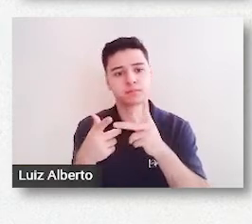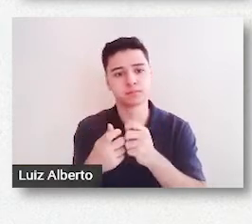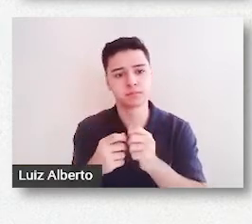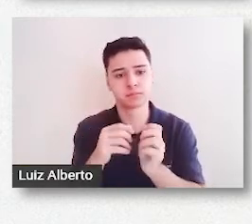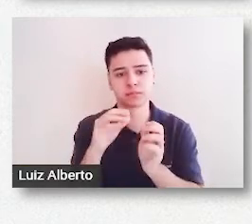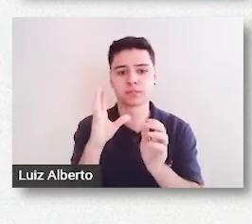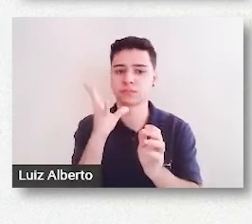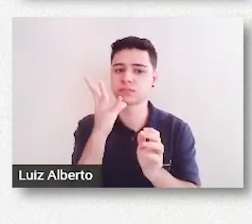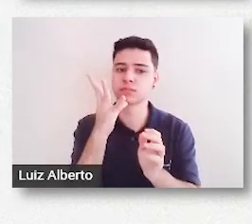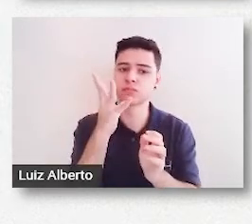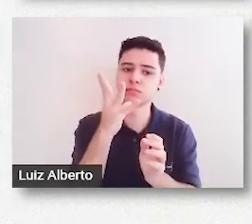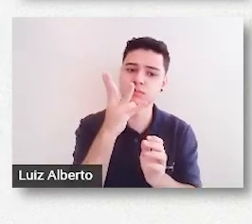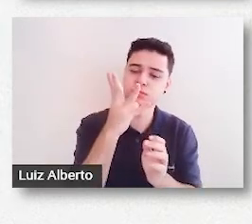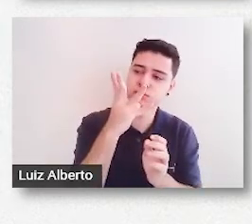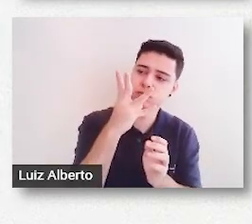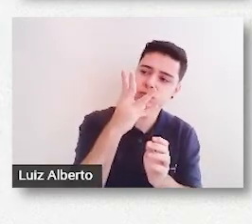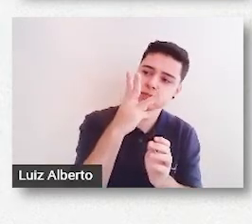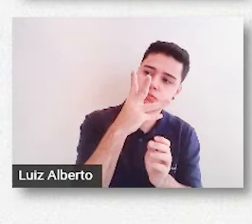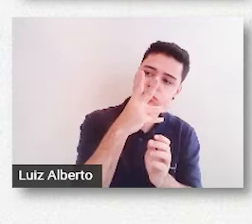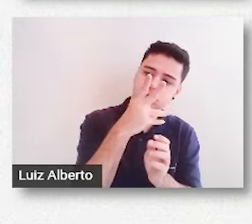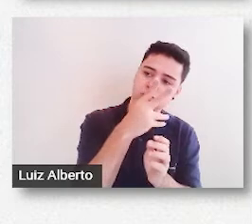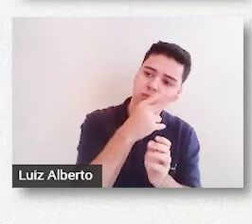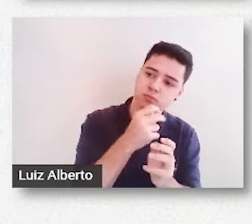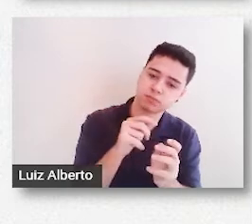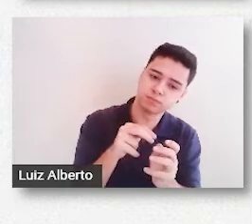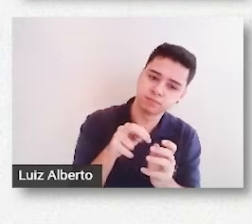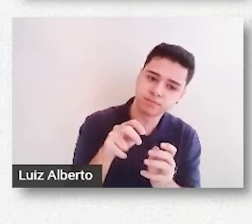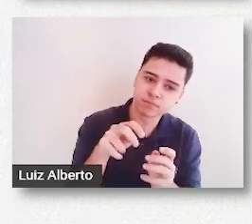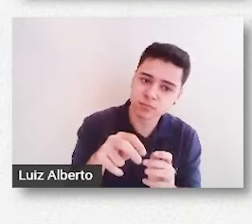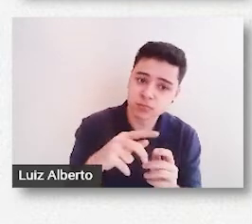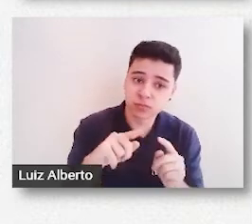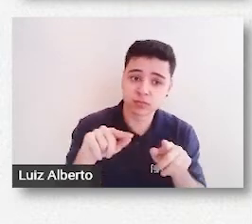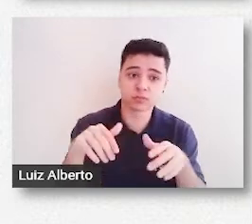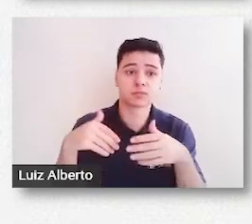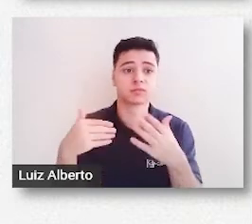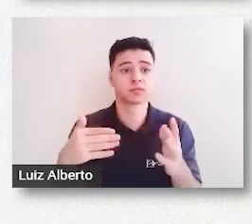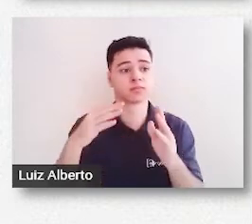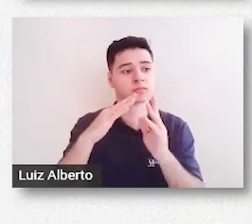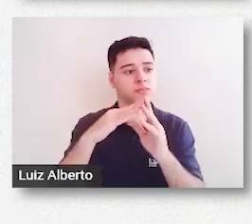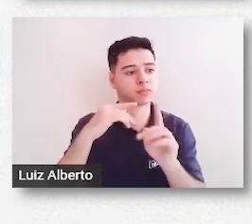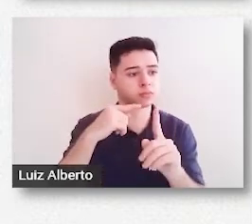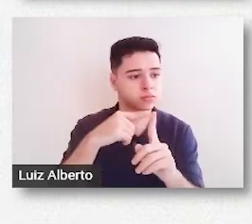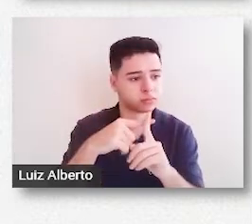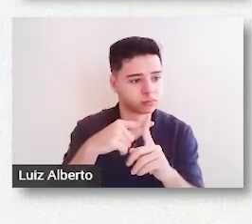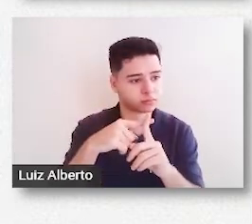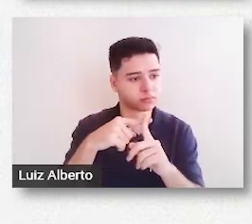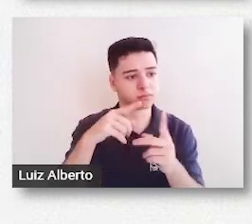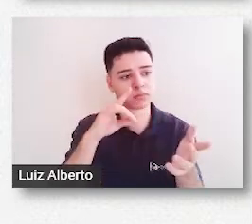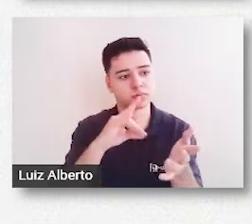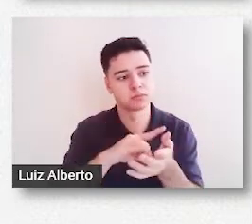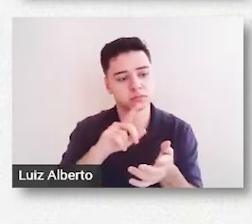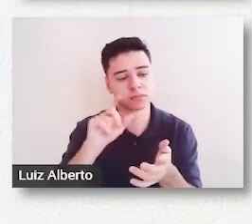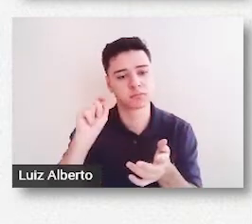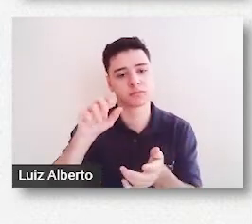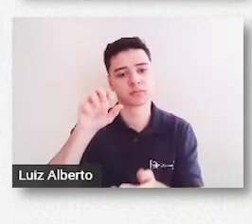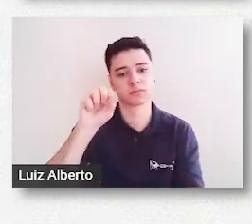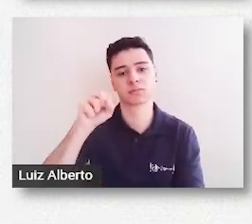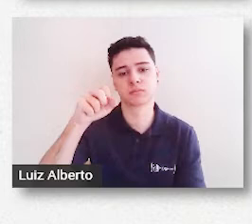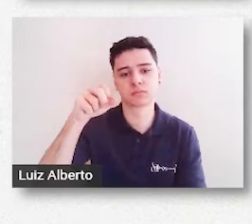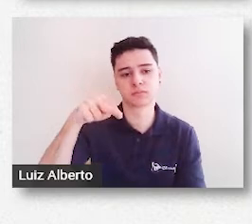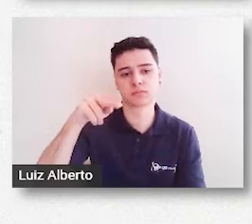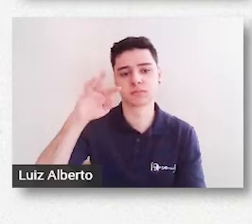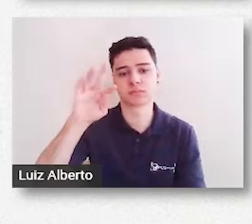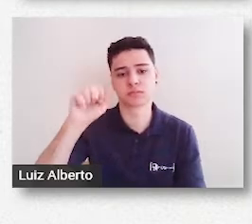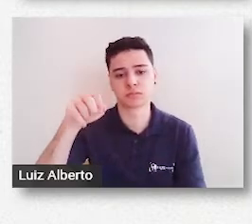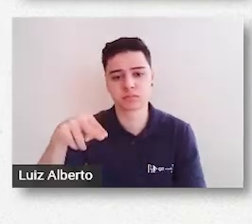longos trajetos de peregrinação, né? Mas aqui essa igreja, gente, é uma igreja a matriz de Santana, de Currais